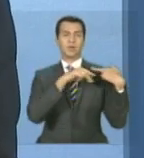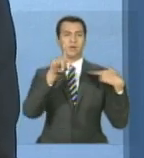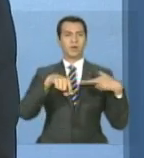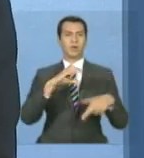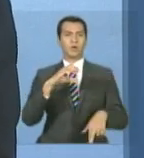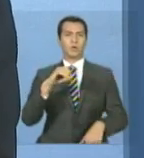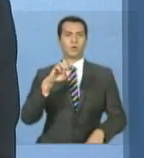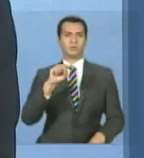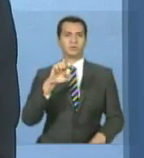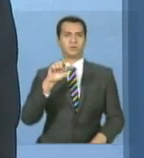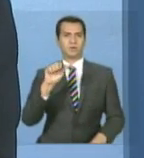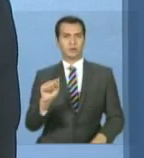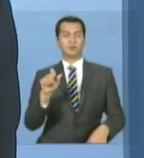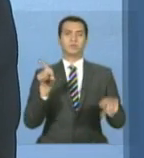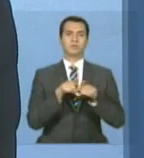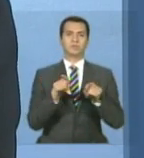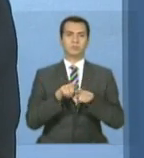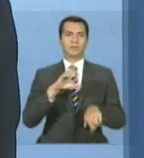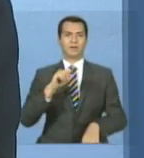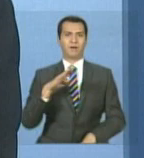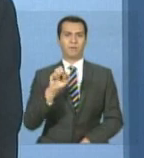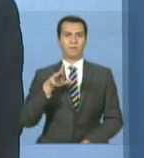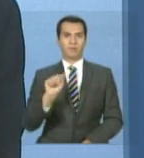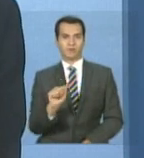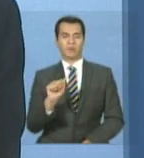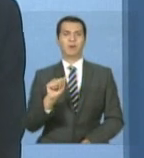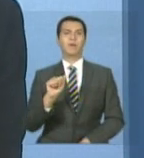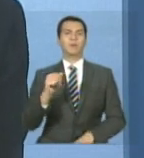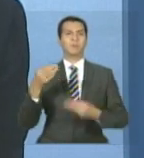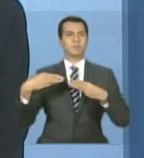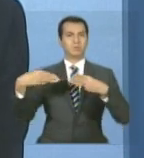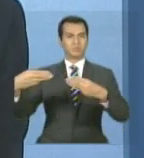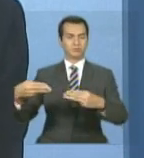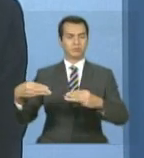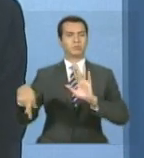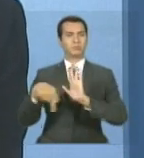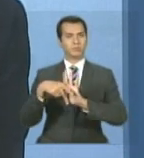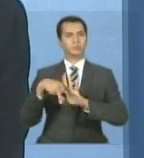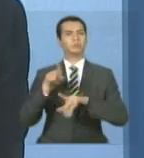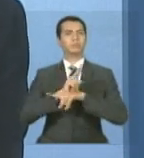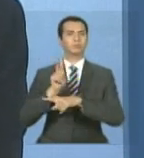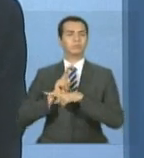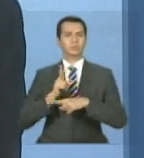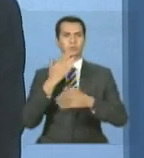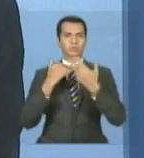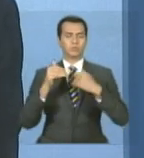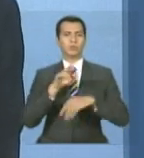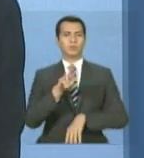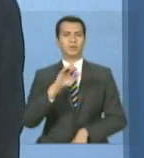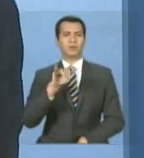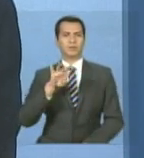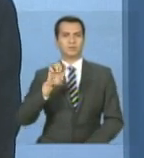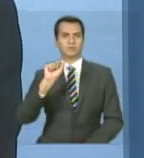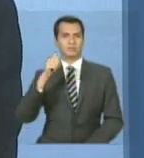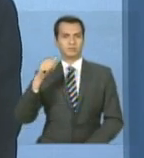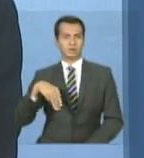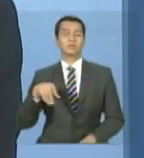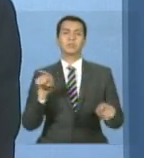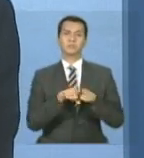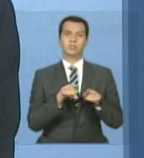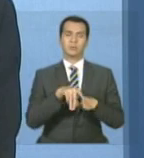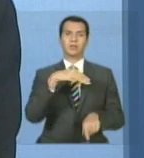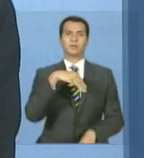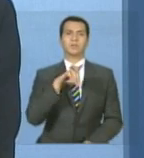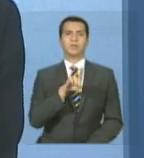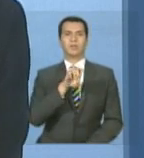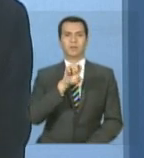CONSEA, e também pela Câmara Interministerial de Segurança Alimentar e Nutricional, o CAISAN, e pelo Ministério do